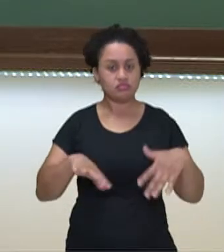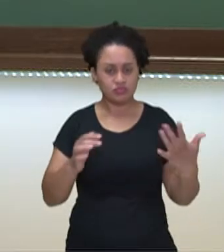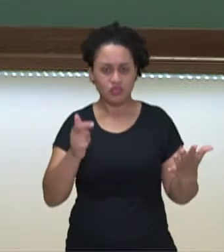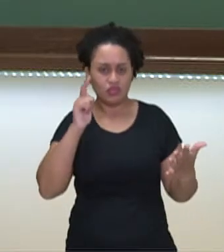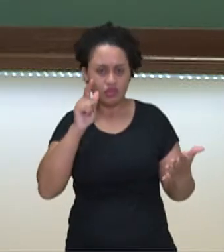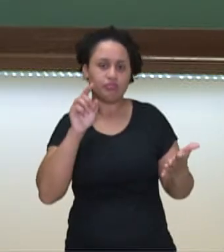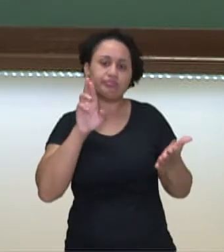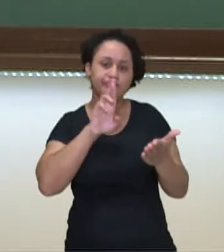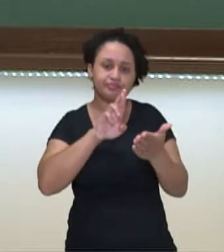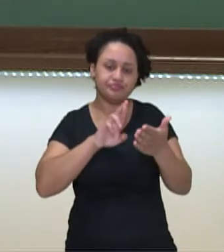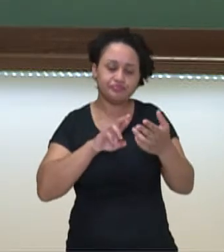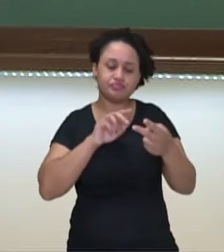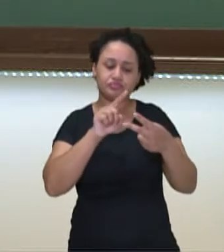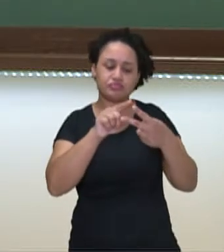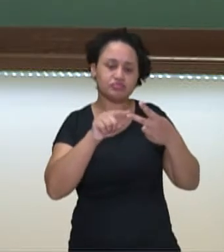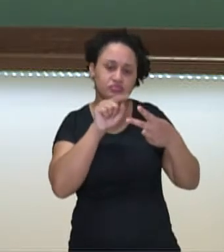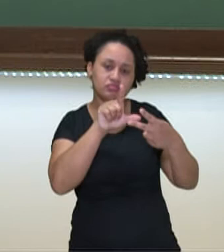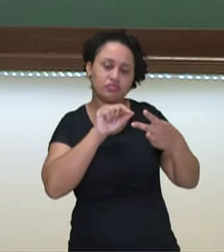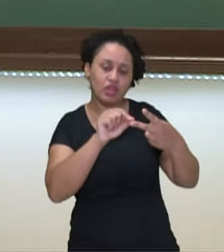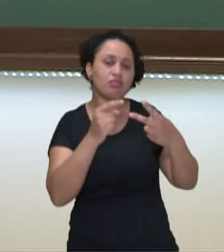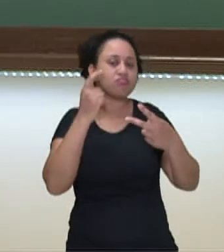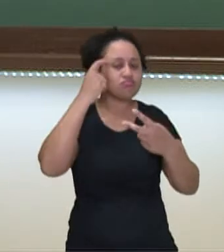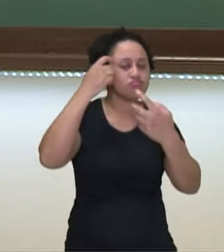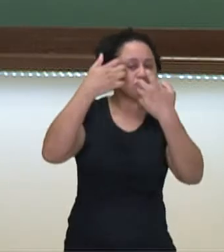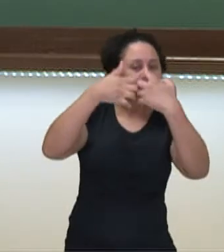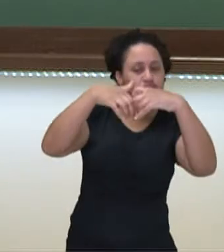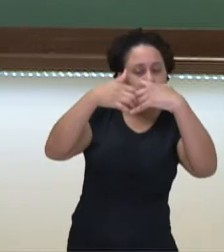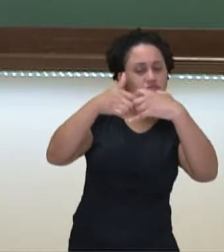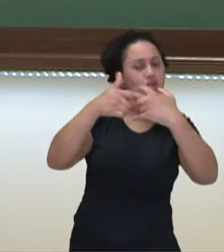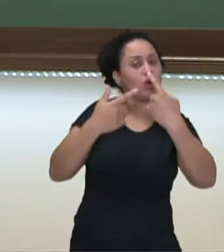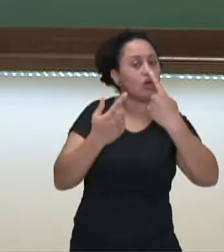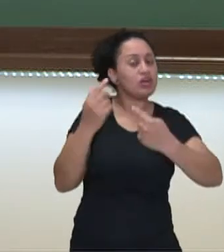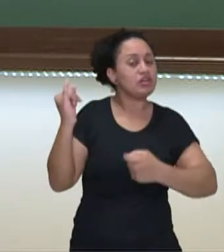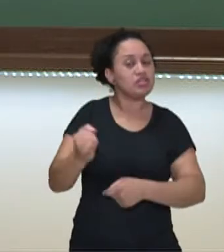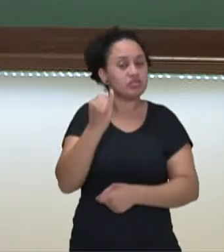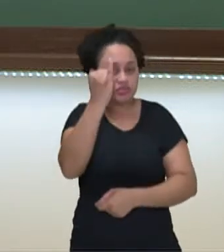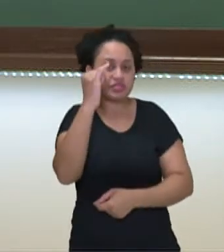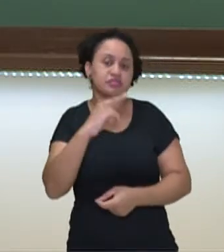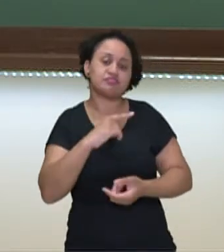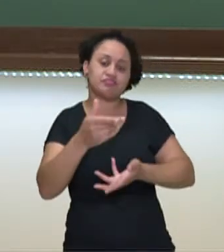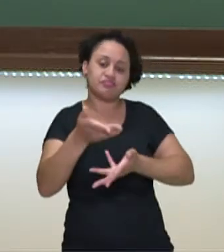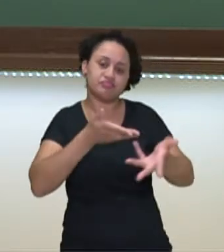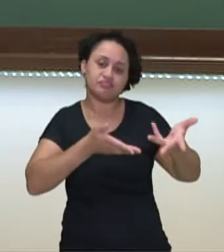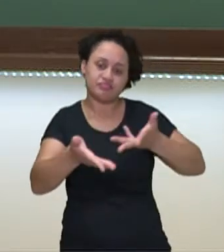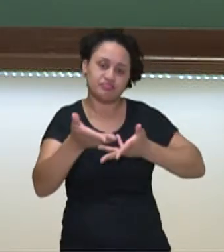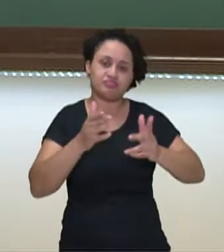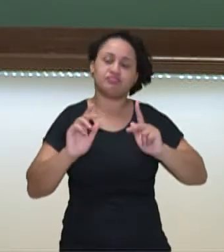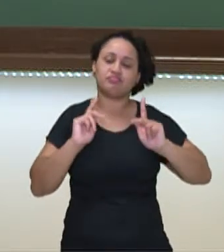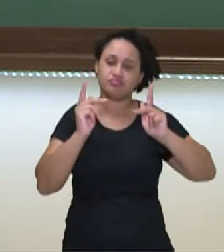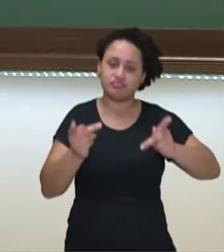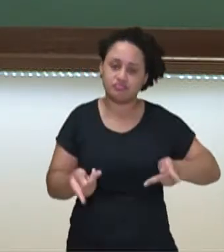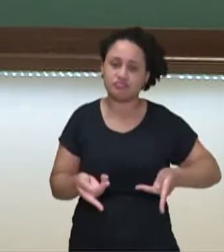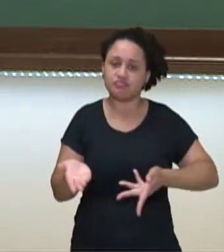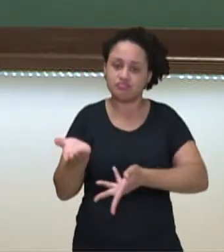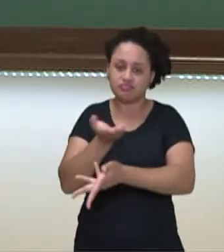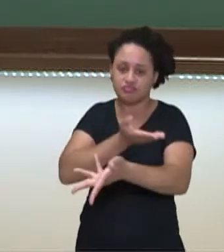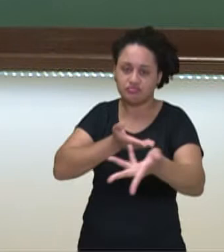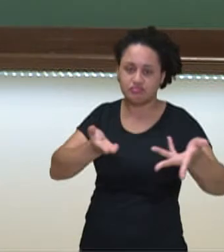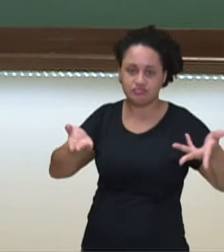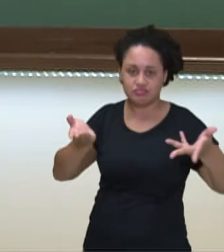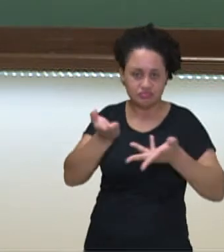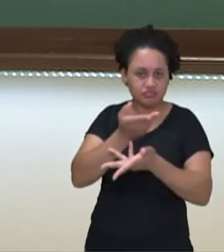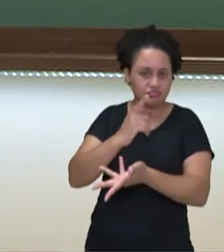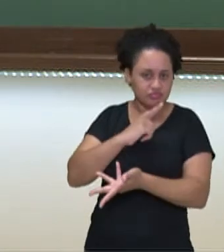pessoal, conseguiram responder? Pensaram aí sobre a importância da convivência humana, da